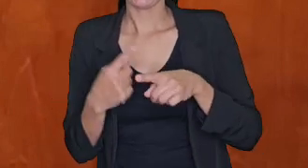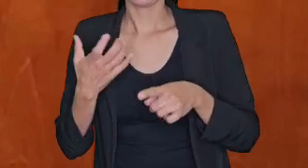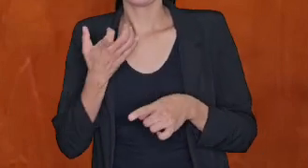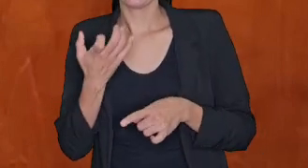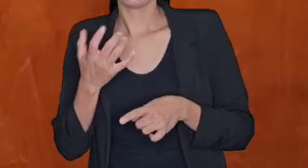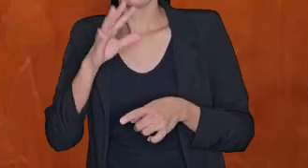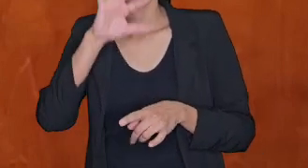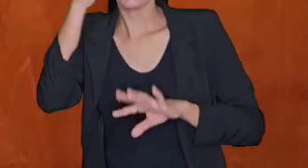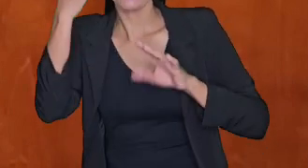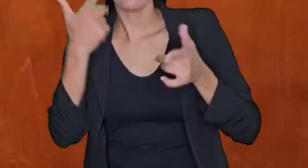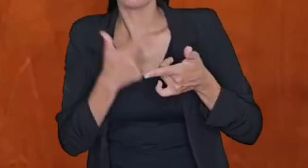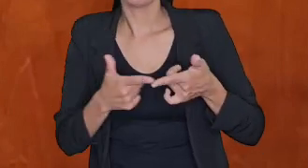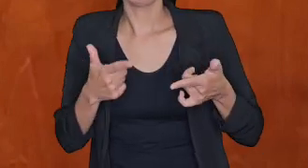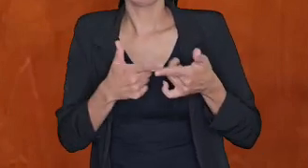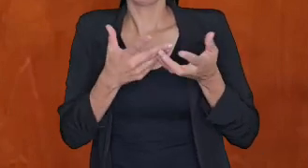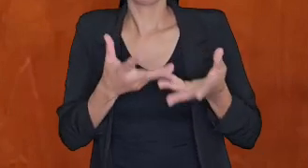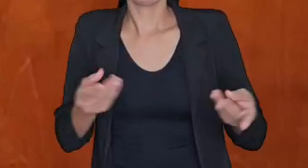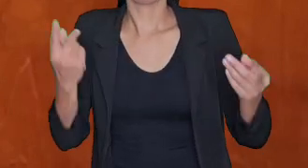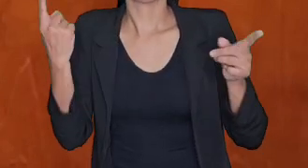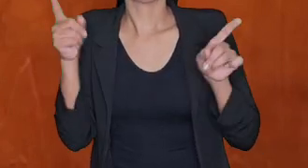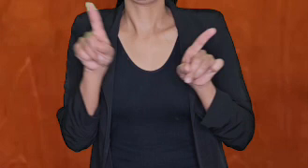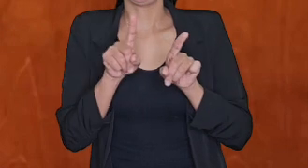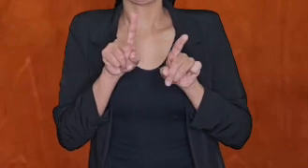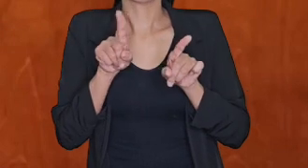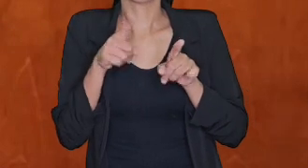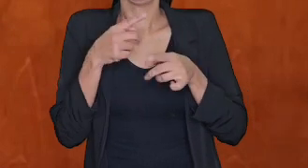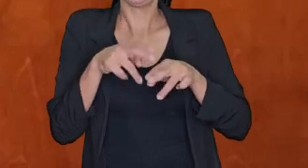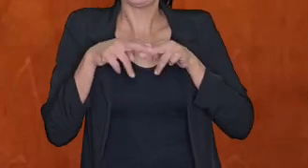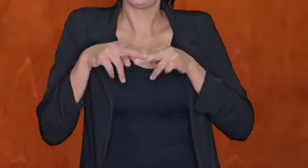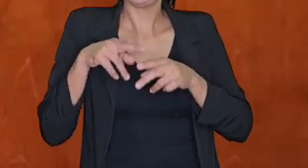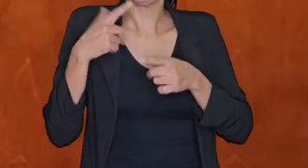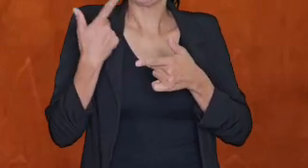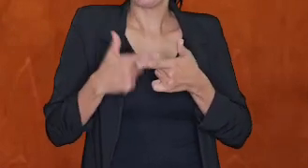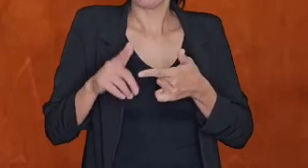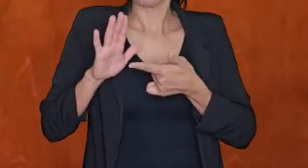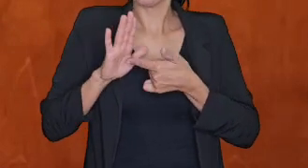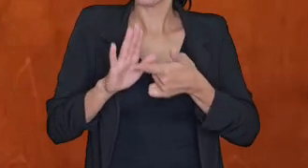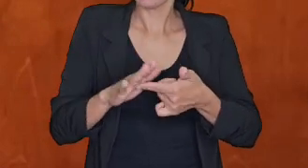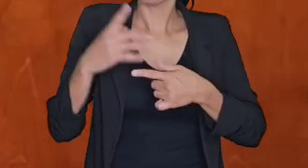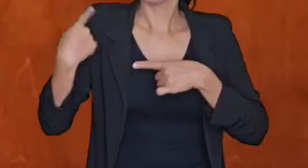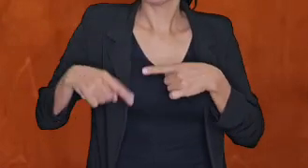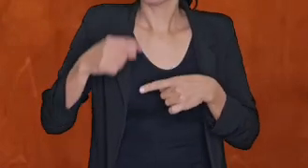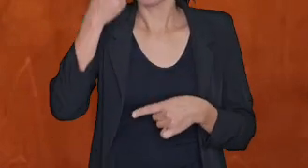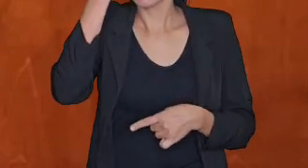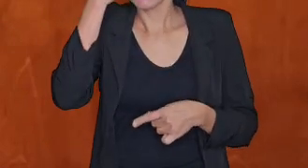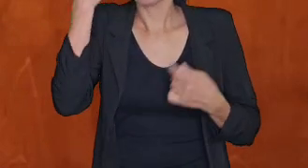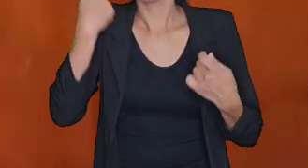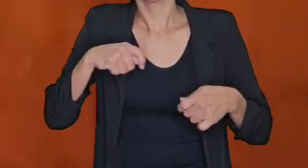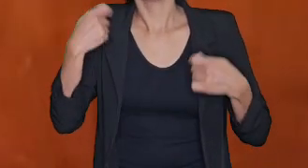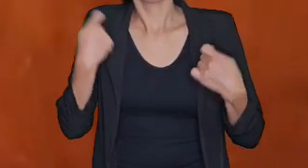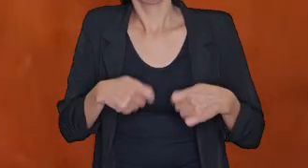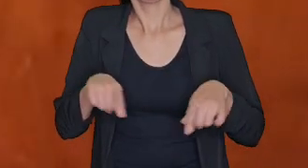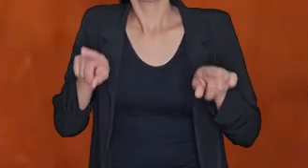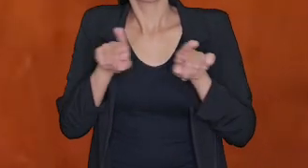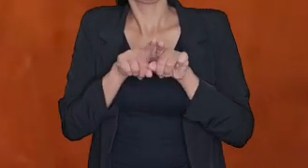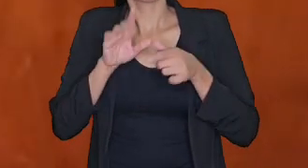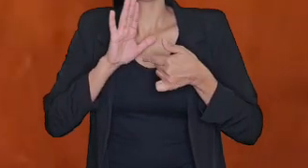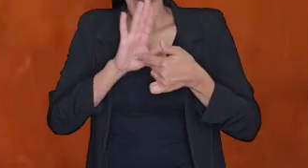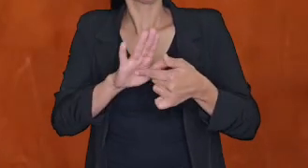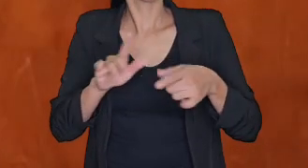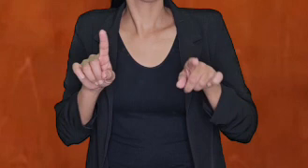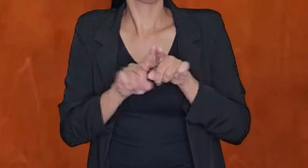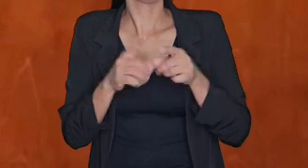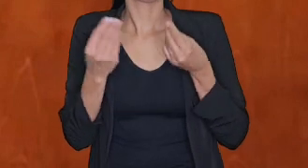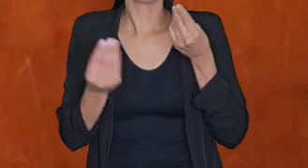problema para ninguém. Afinal de contas, o que a gente quer é resolver problema. Por isso que o problema tem que ser apresentado, tem que ser discutido, tem que